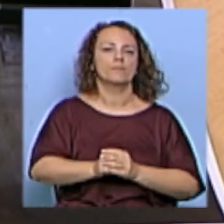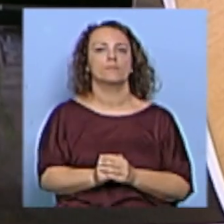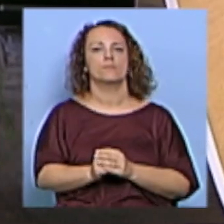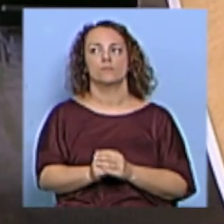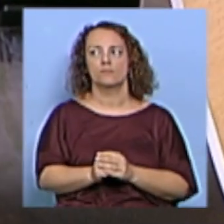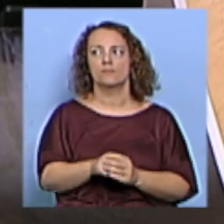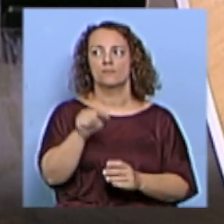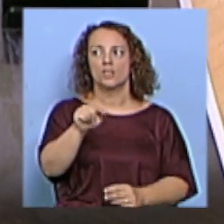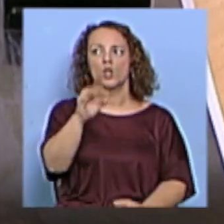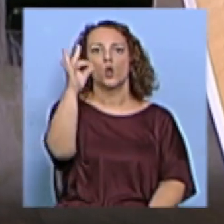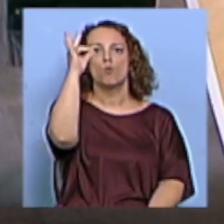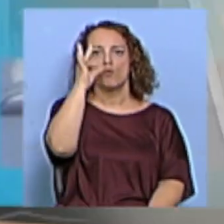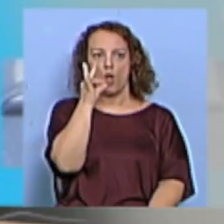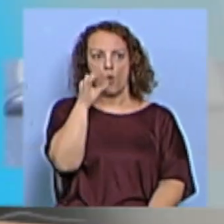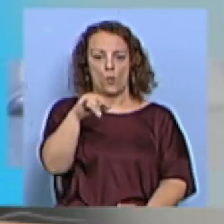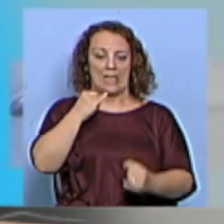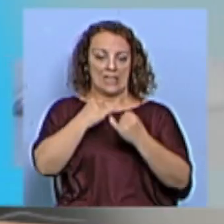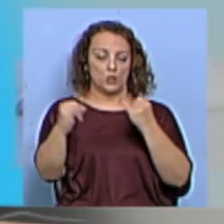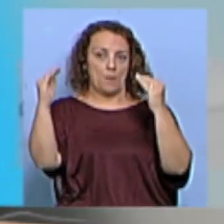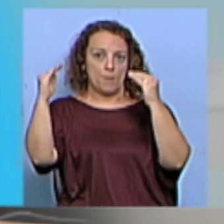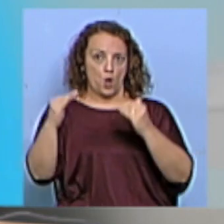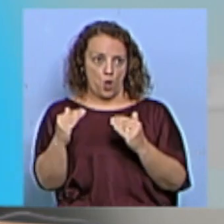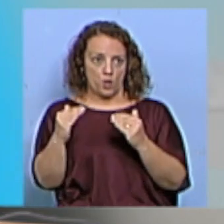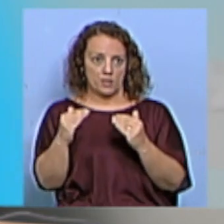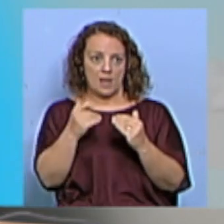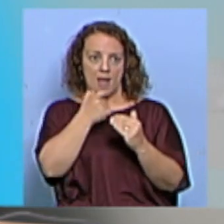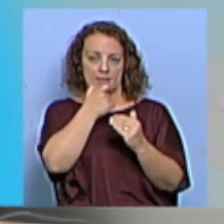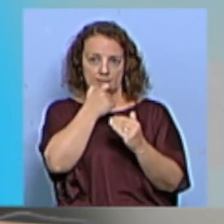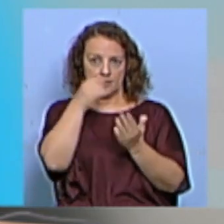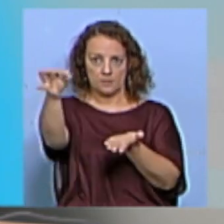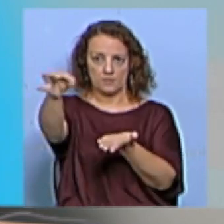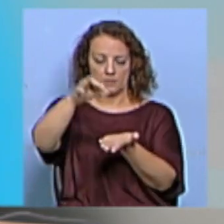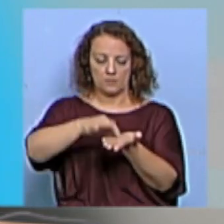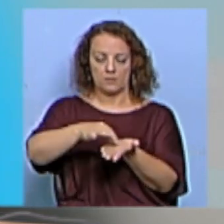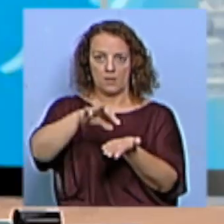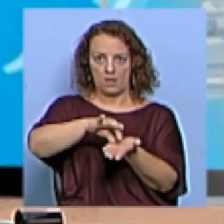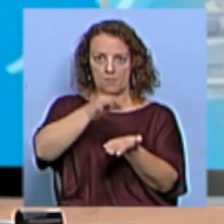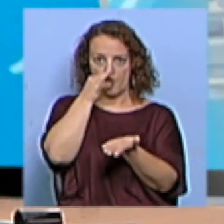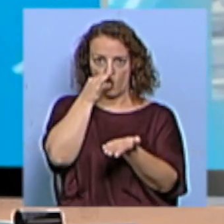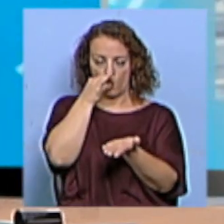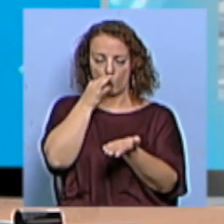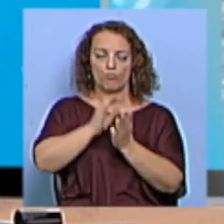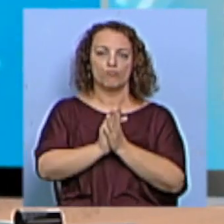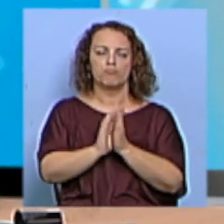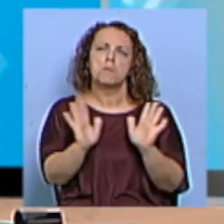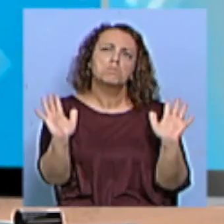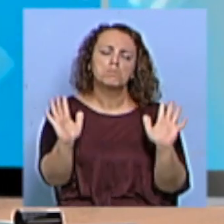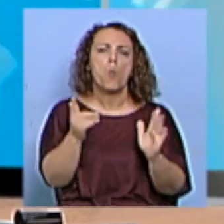A comunhão, o risco é menor se for a comunhão na mão? É assim, não há